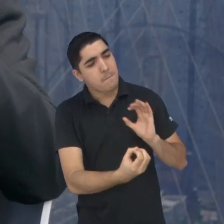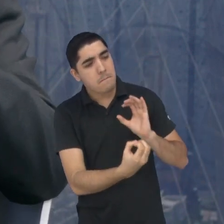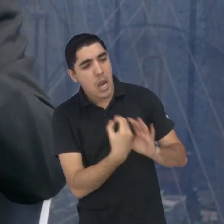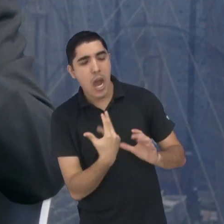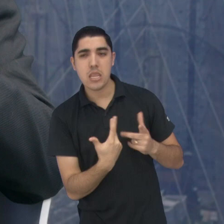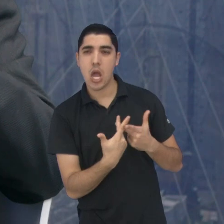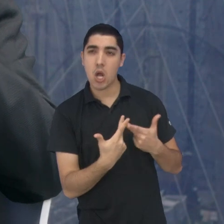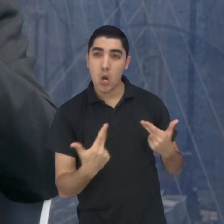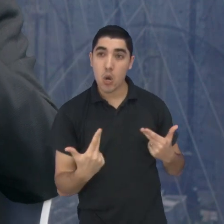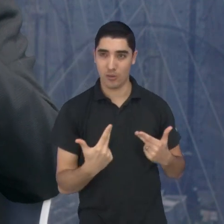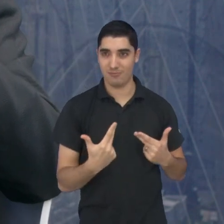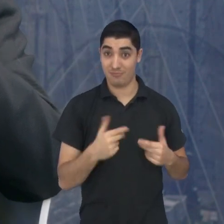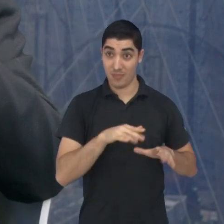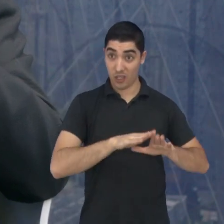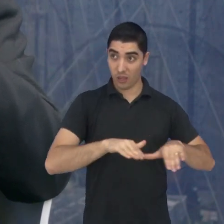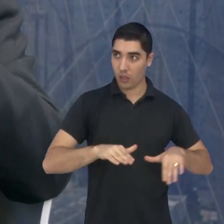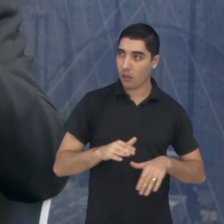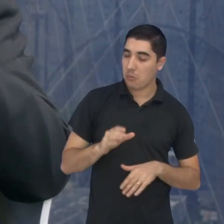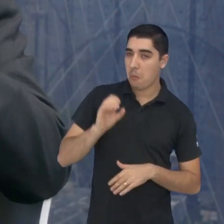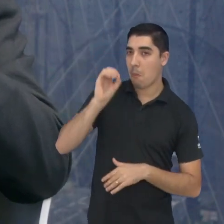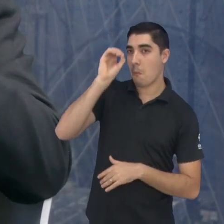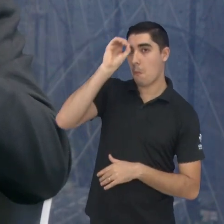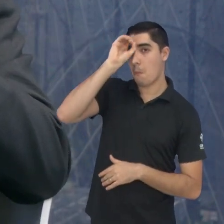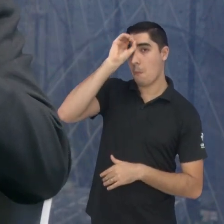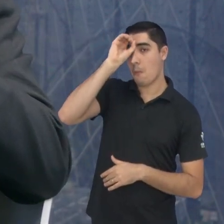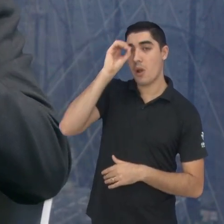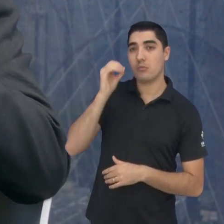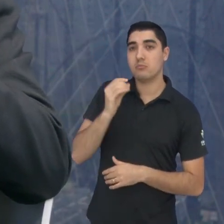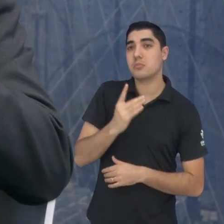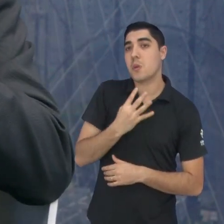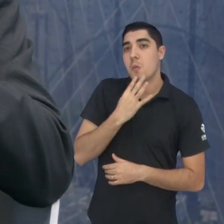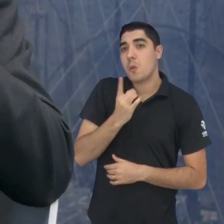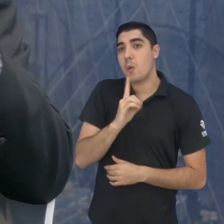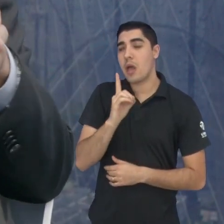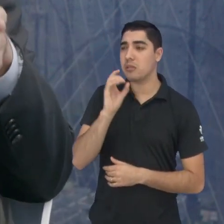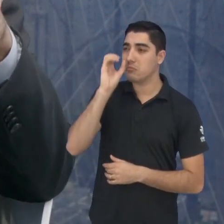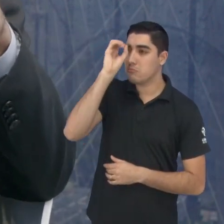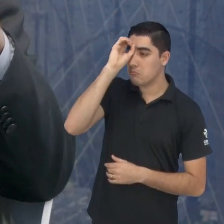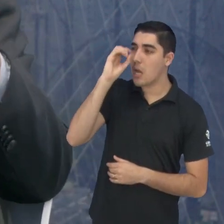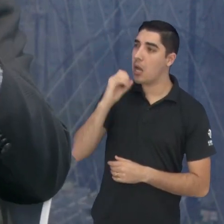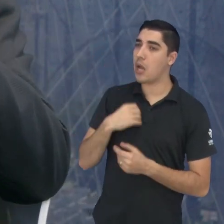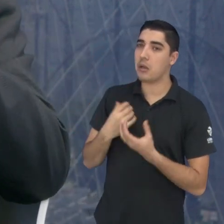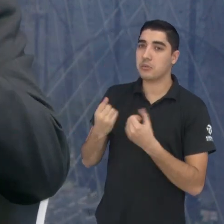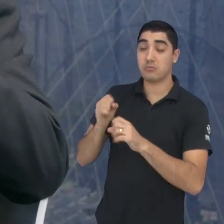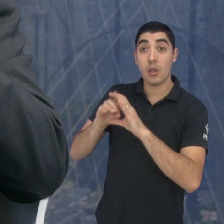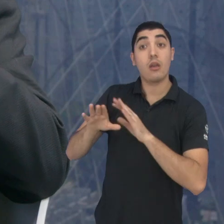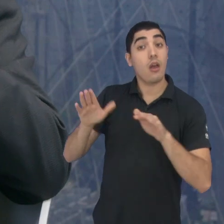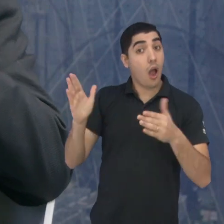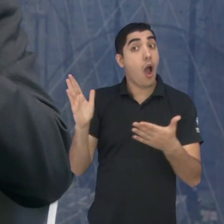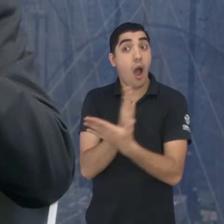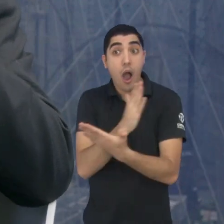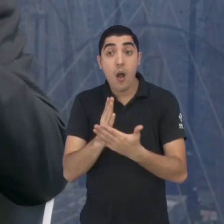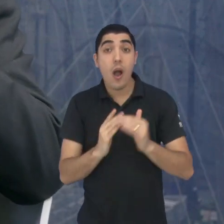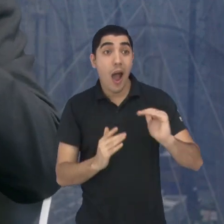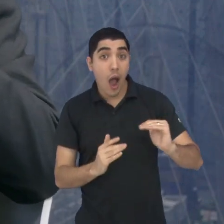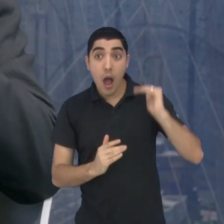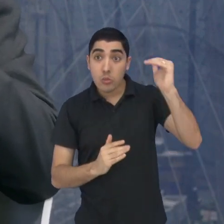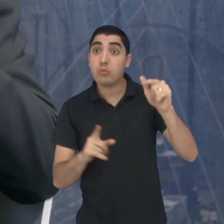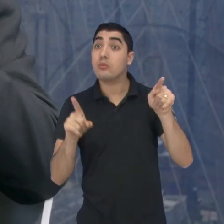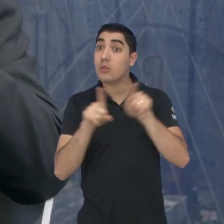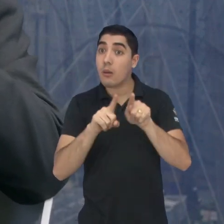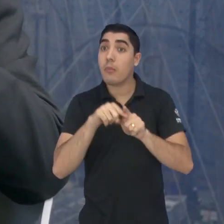para os adolescentes, e existe uma ingenuidade muito grande das pessoas. Eu vejo, inclusive, adultos são muito ingênuos